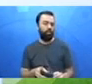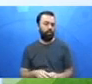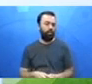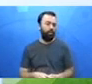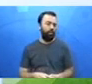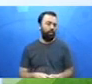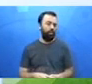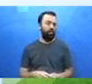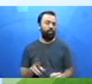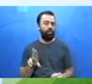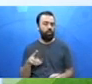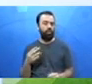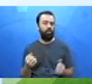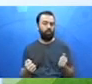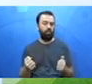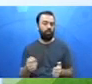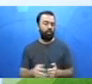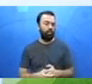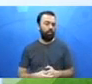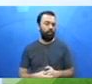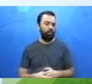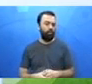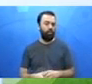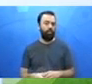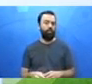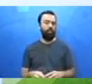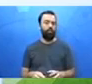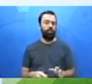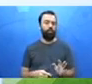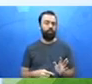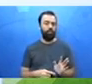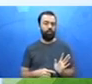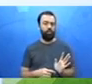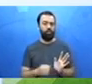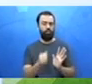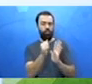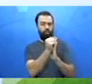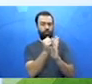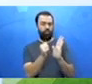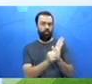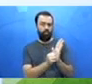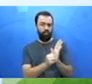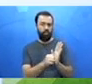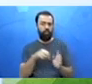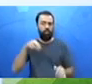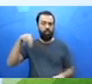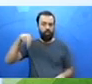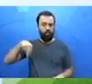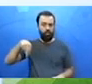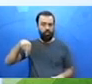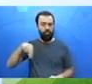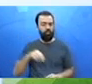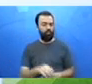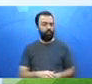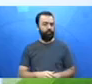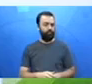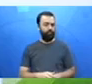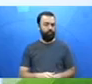conjunto de números naturais, a gente pode, a gente tem a letrinha N,